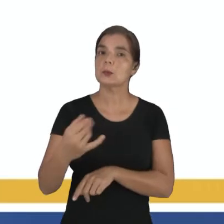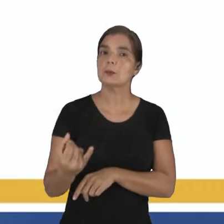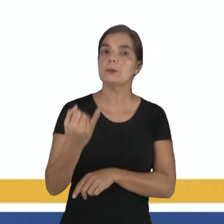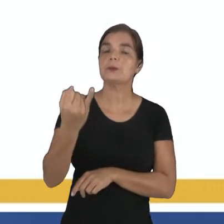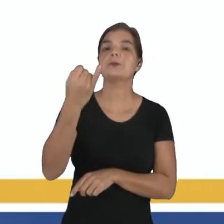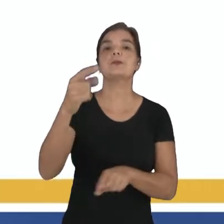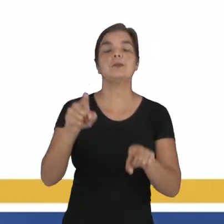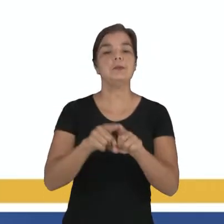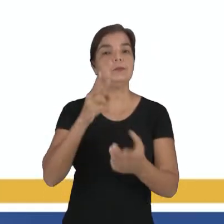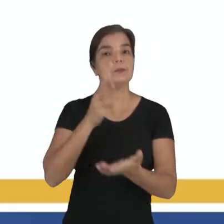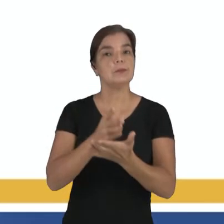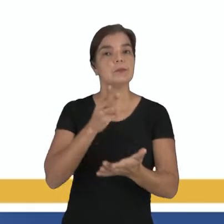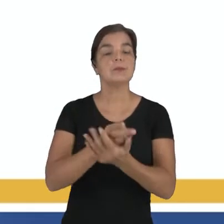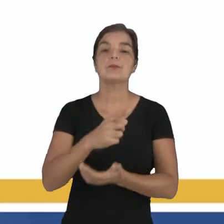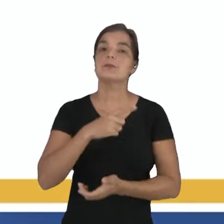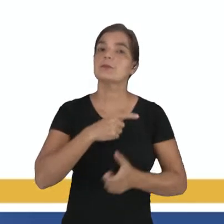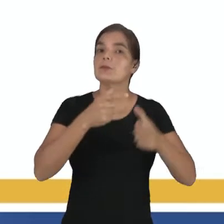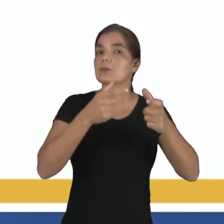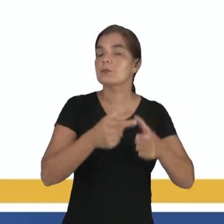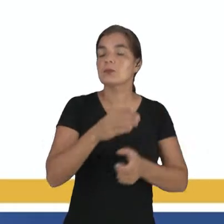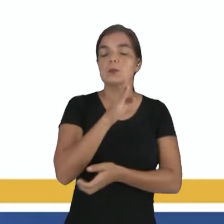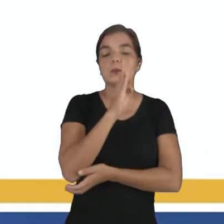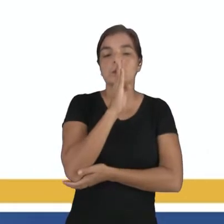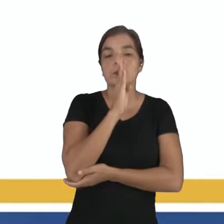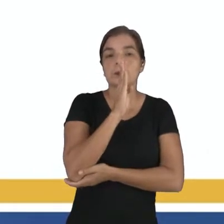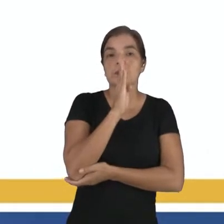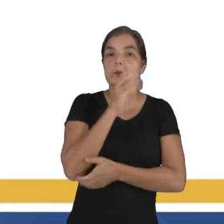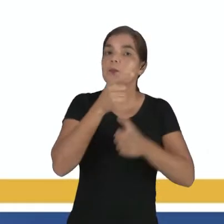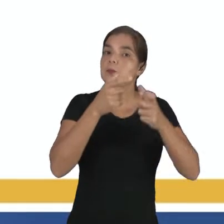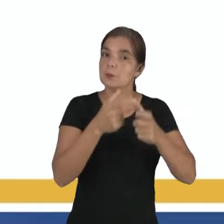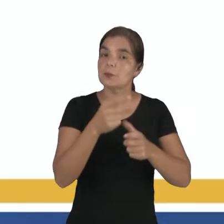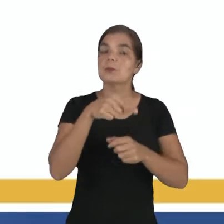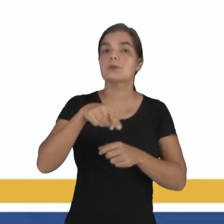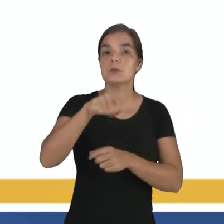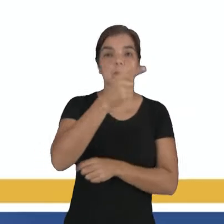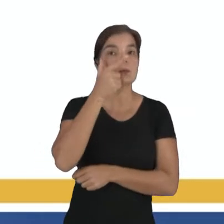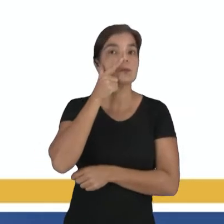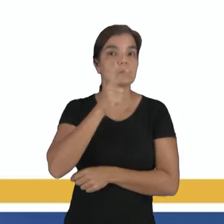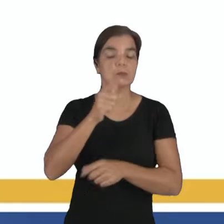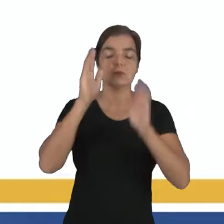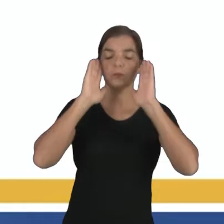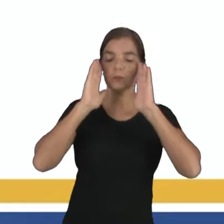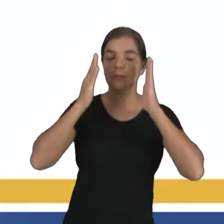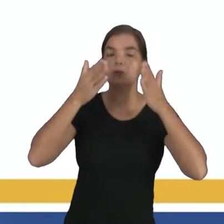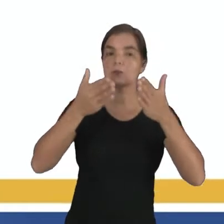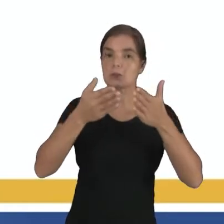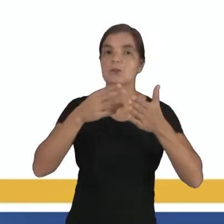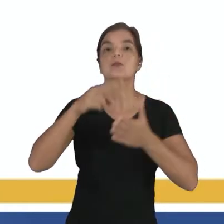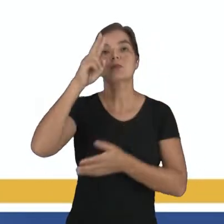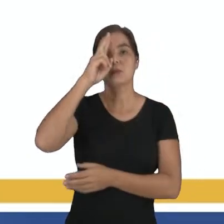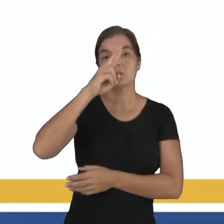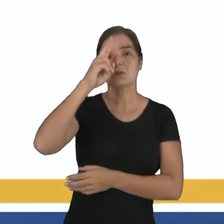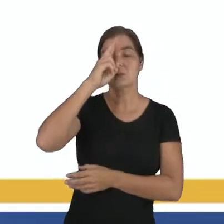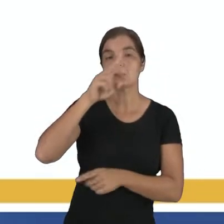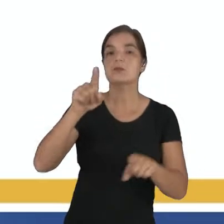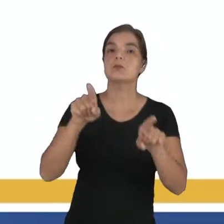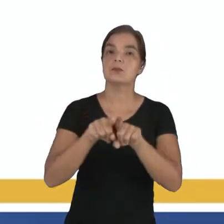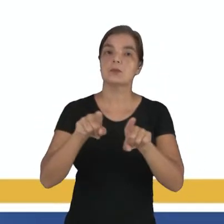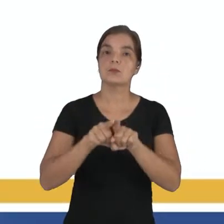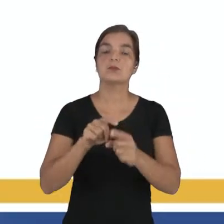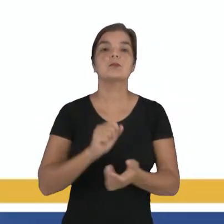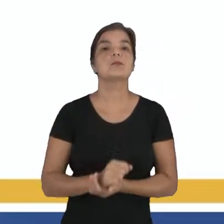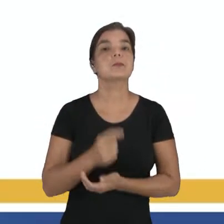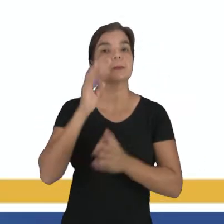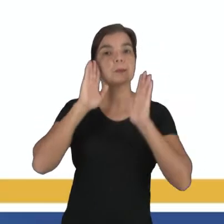você sempre tenha um lugar silencioso, um lugar que você consiga se concentrar na história,